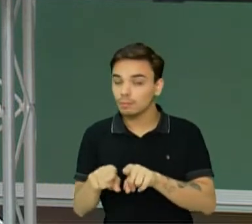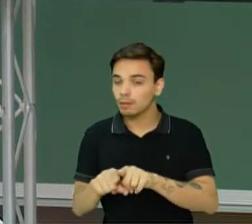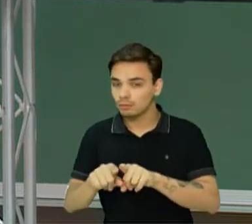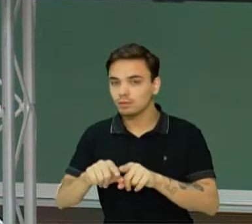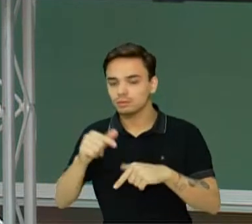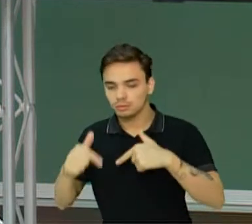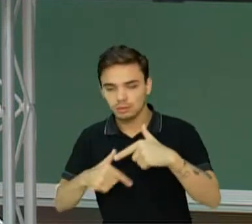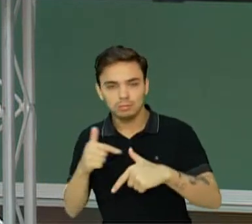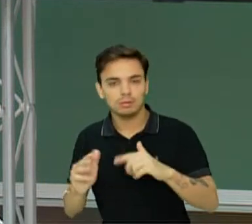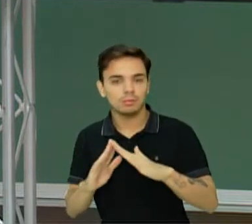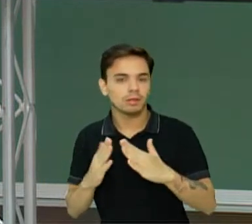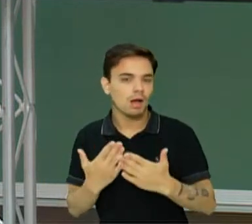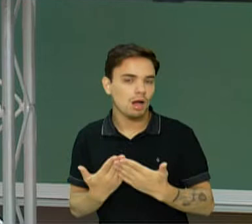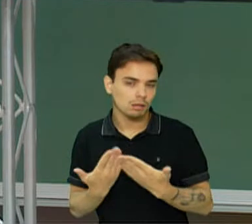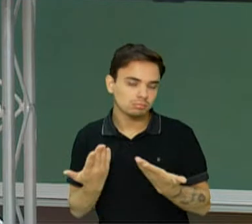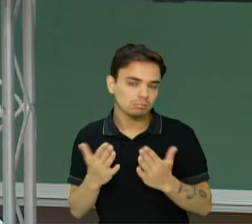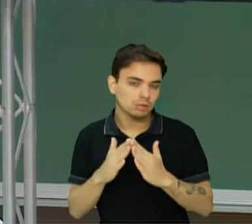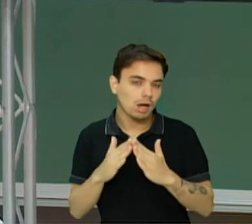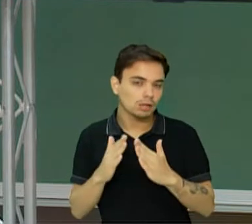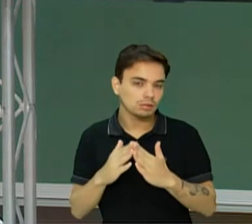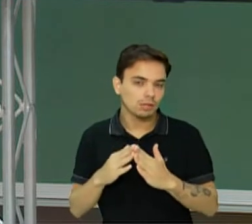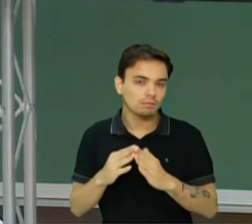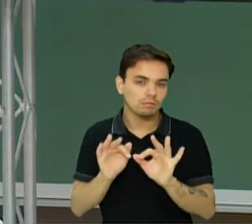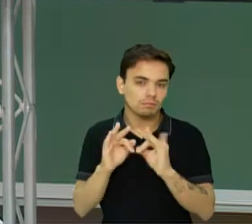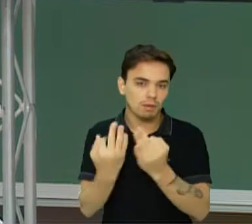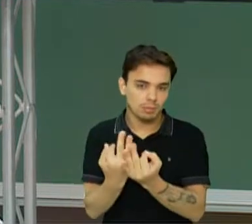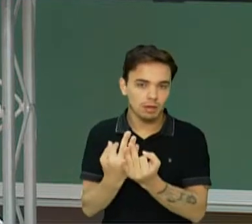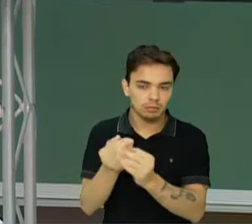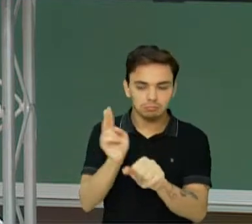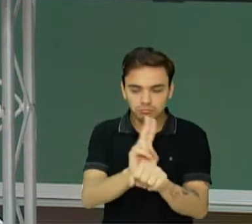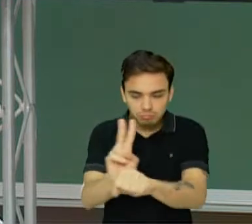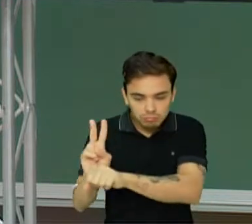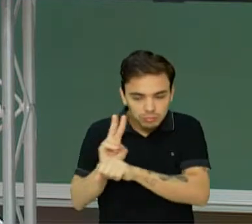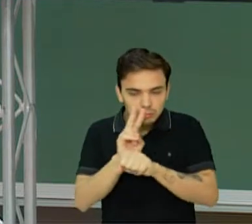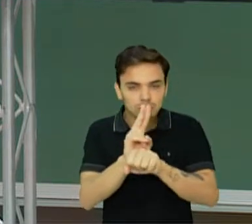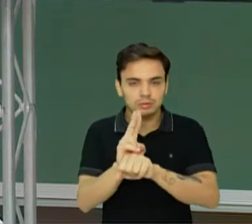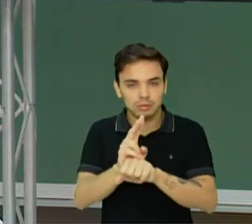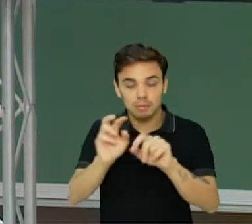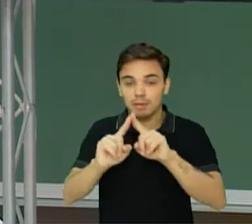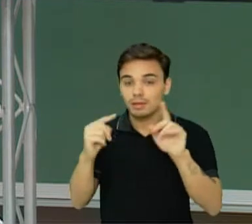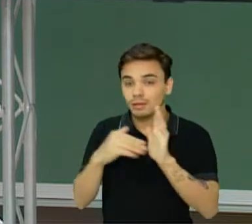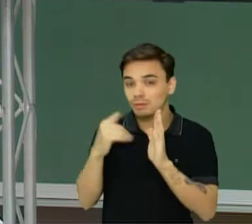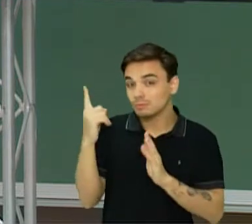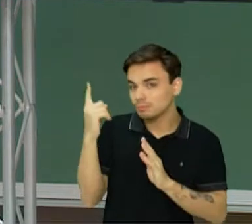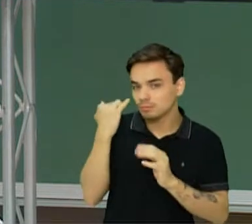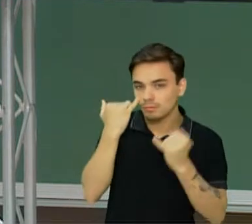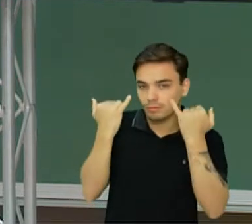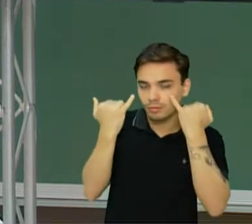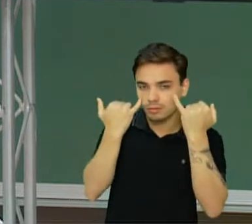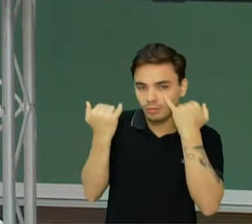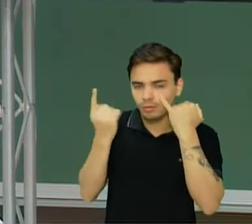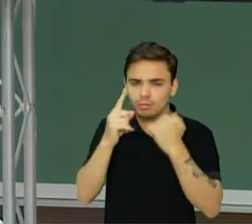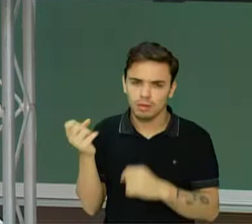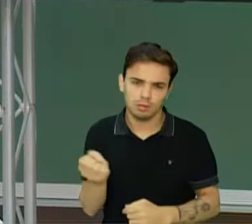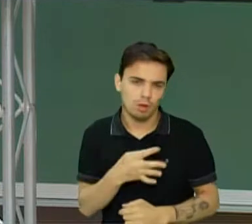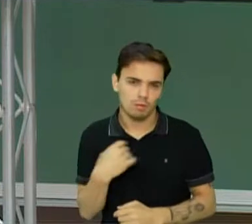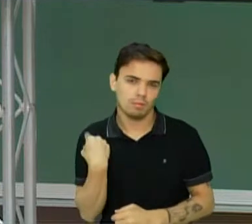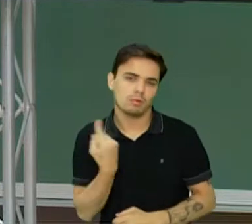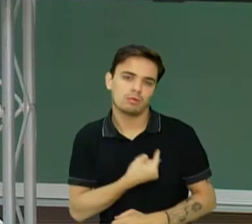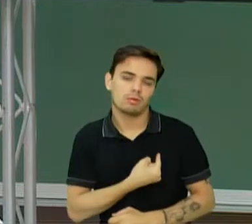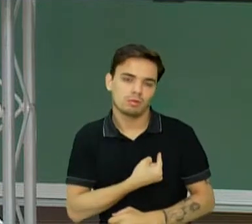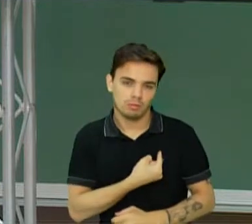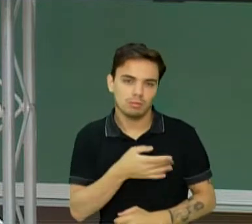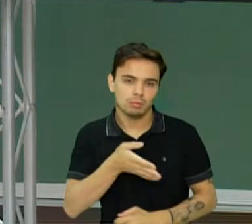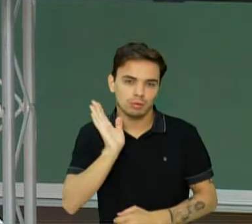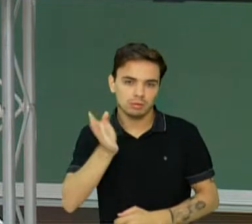numa casa de família como governanta. Até aqui, pessoal, essas informações elas não são tão novas para a gente, porque nós já